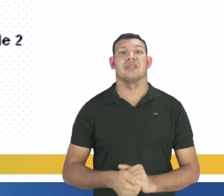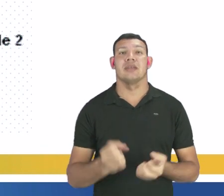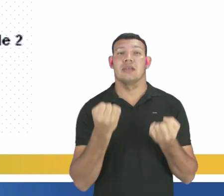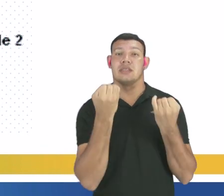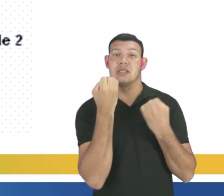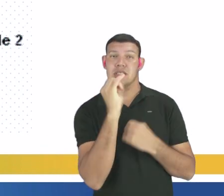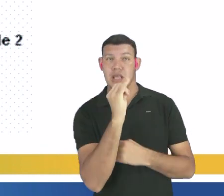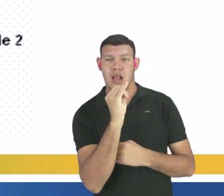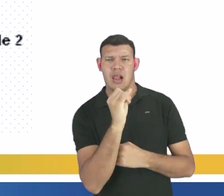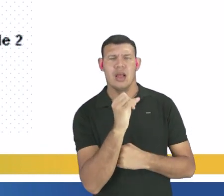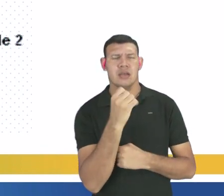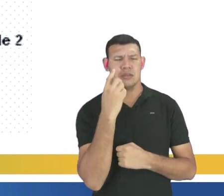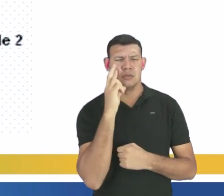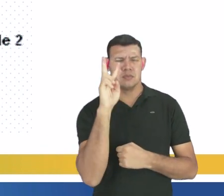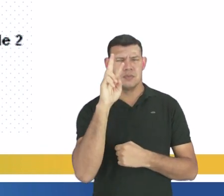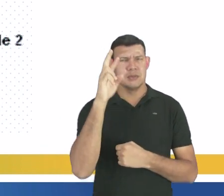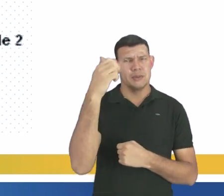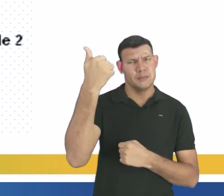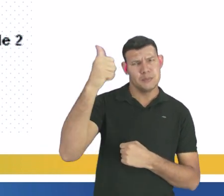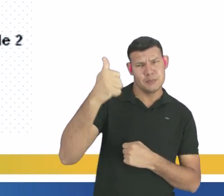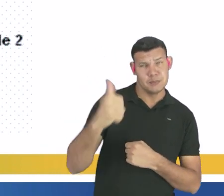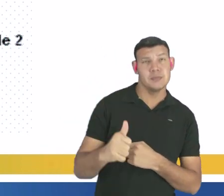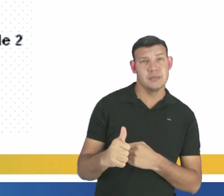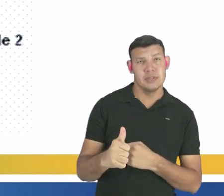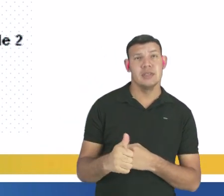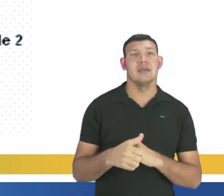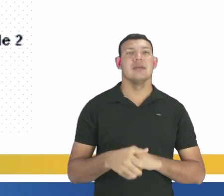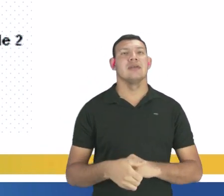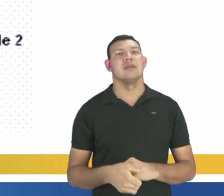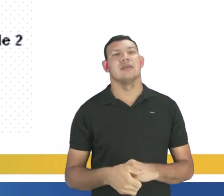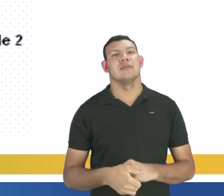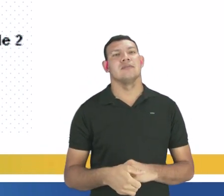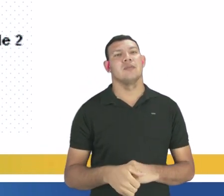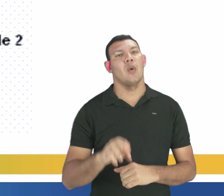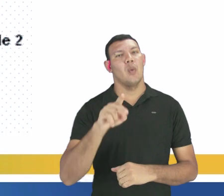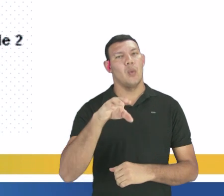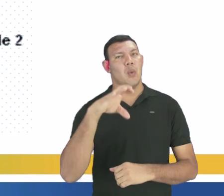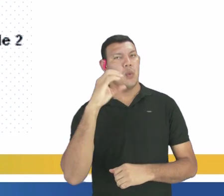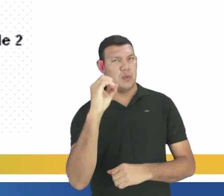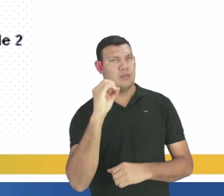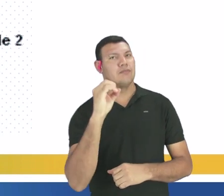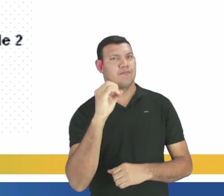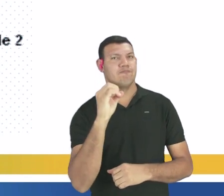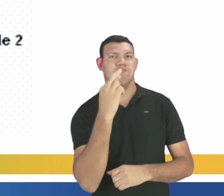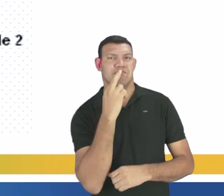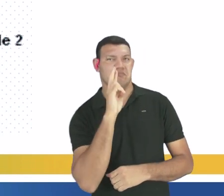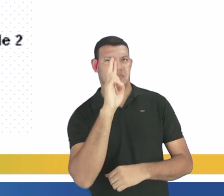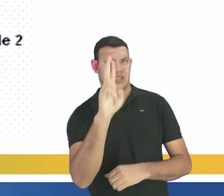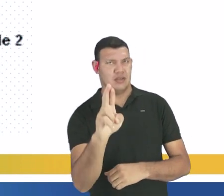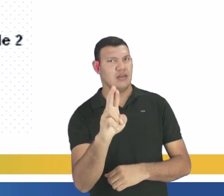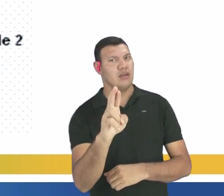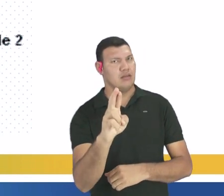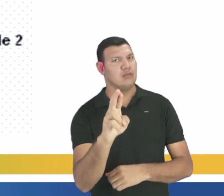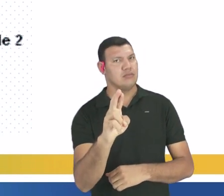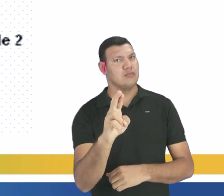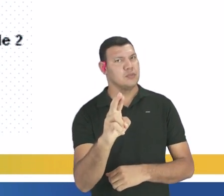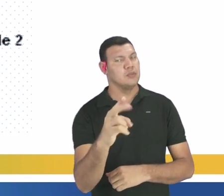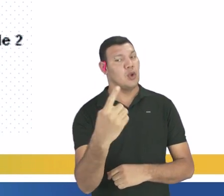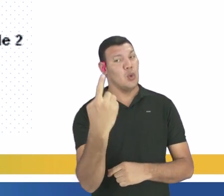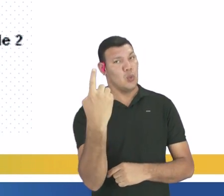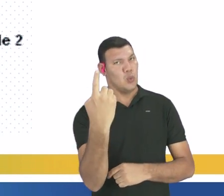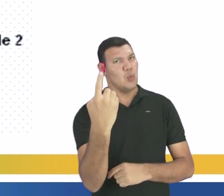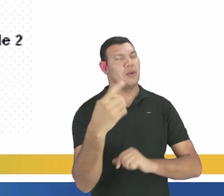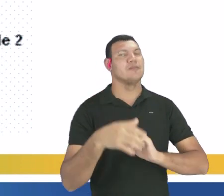que está em evidência x igual a 0, isso me dará a raiz, uma das raízes dessa